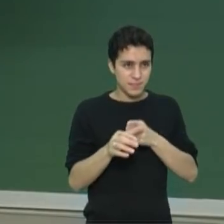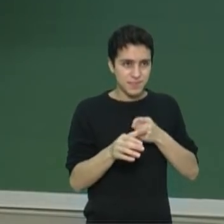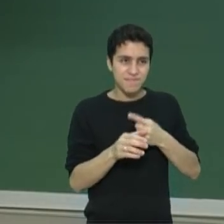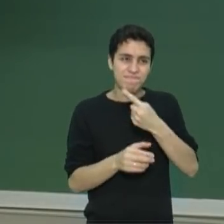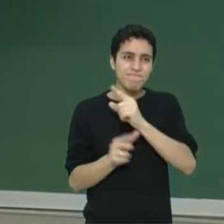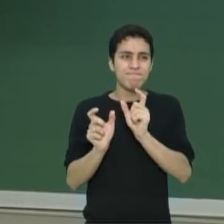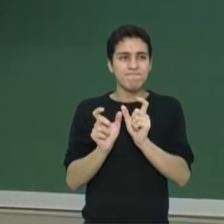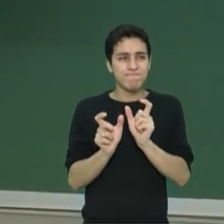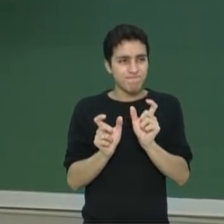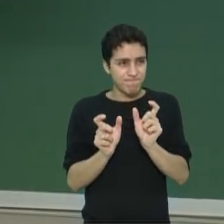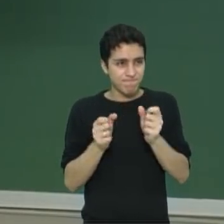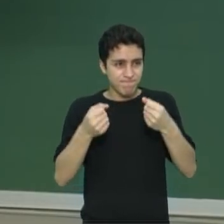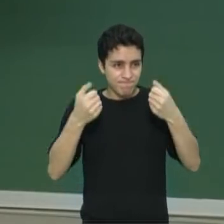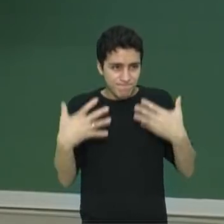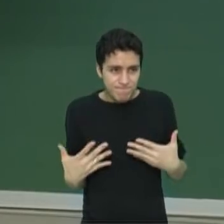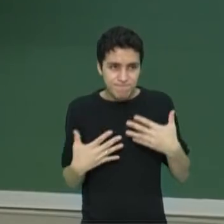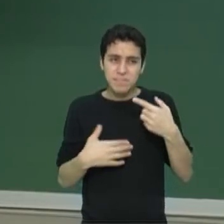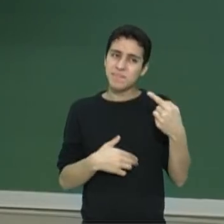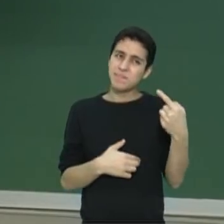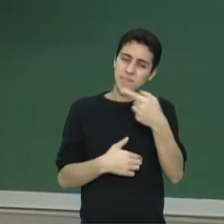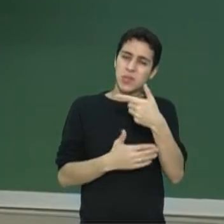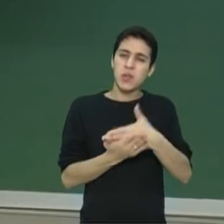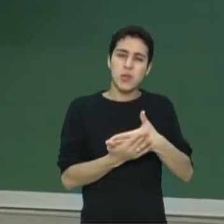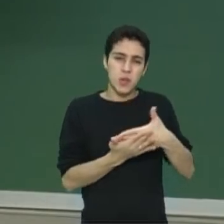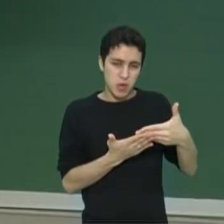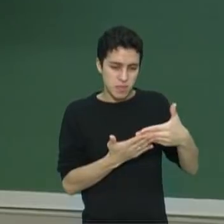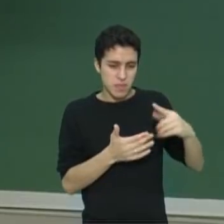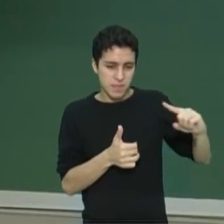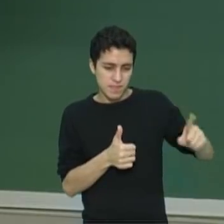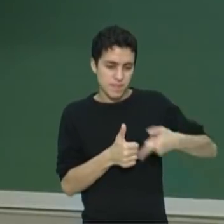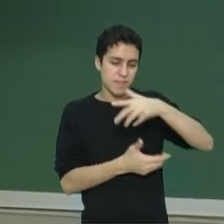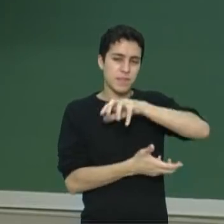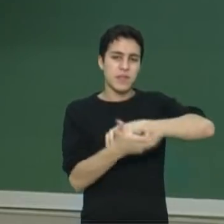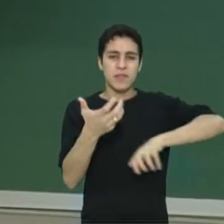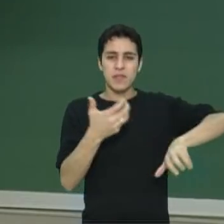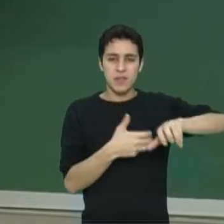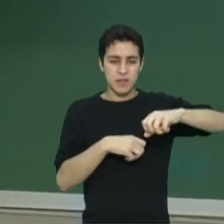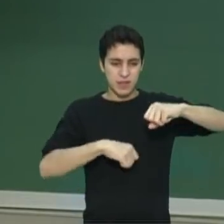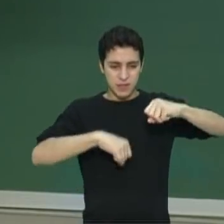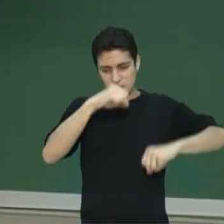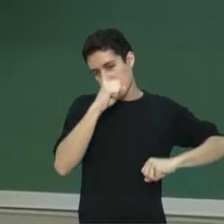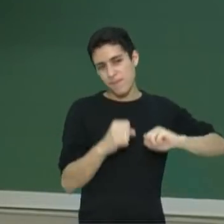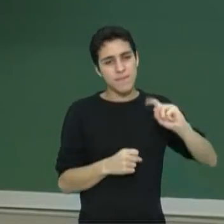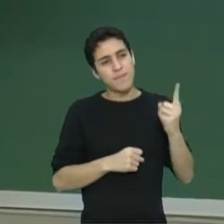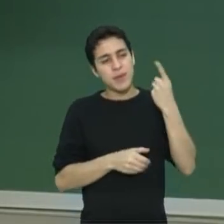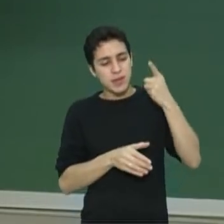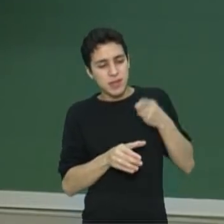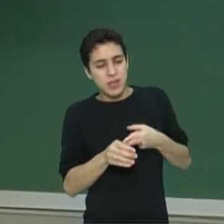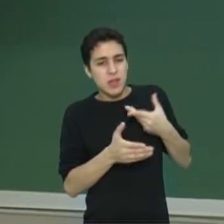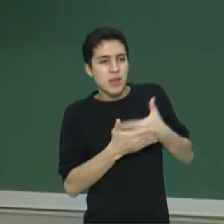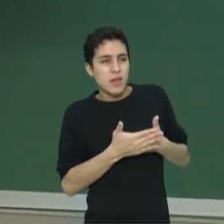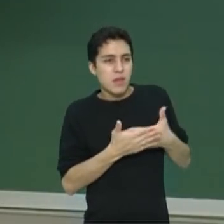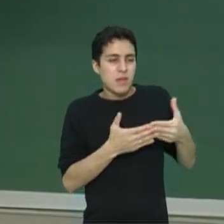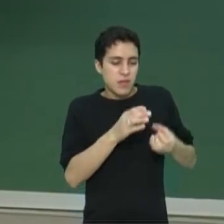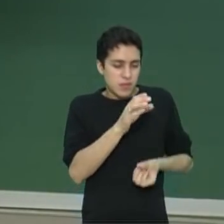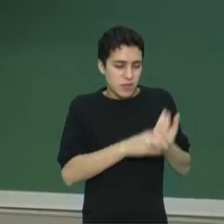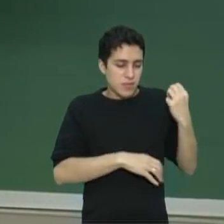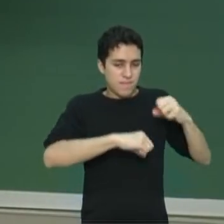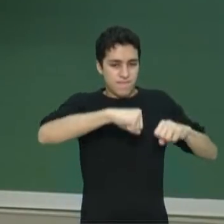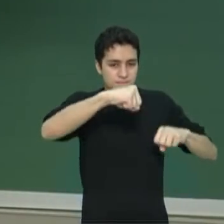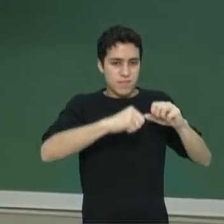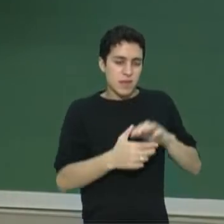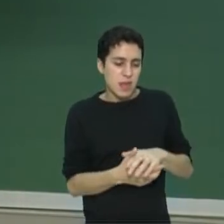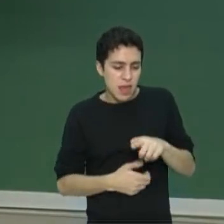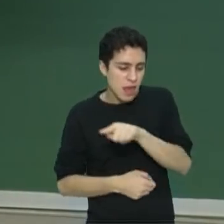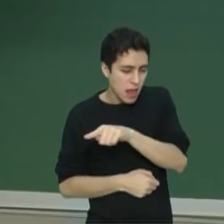Cobourg-Dale, que foi considerada o berço, né, da primeira revolução industrial, a primeira cidade a se industrializar. Ali também foram